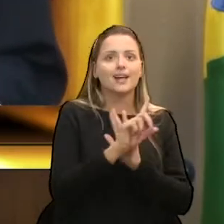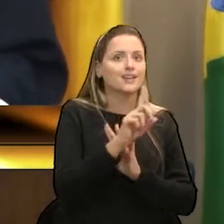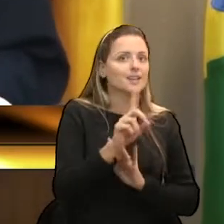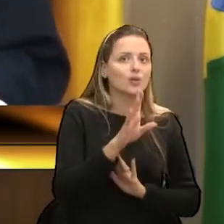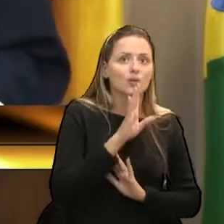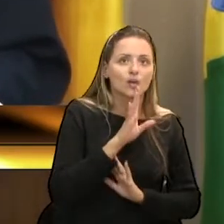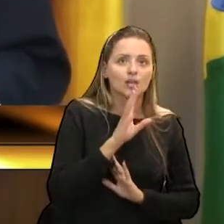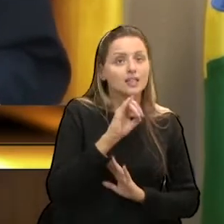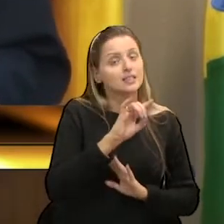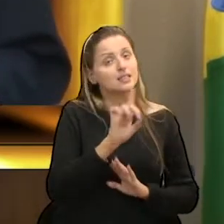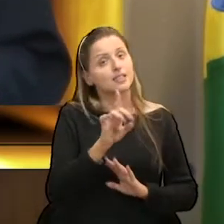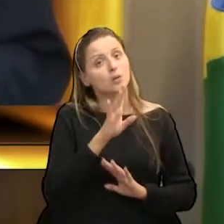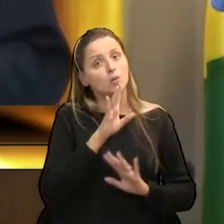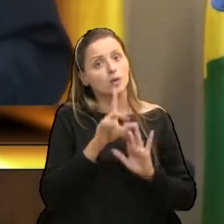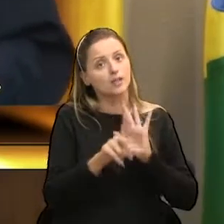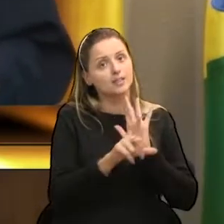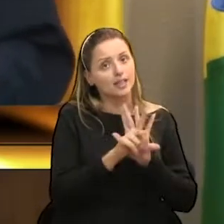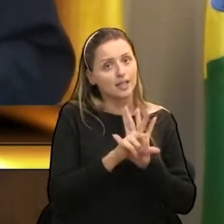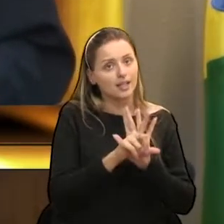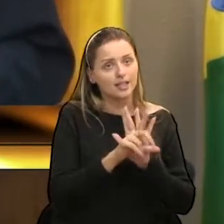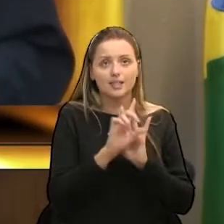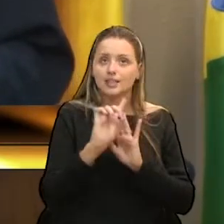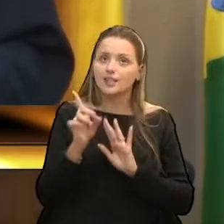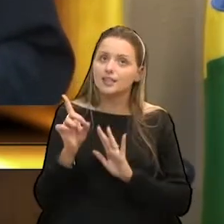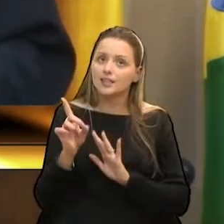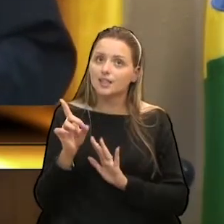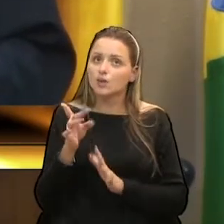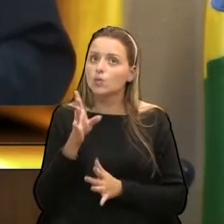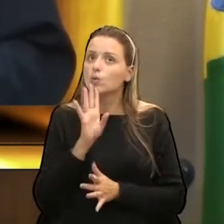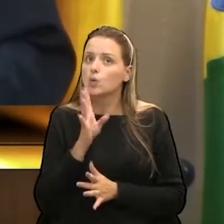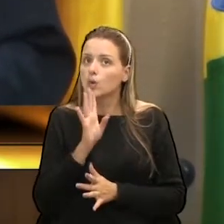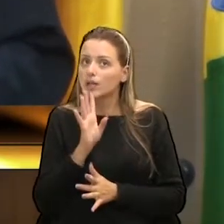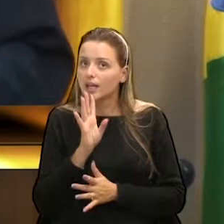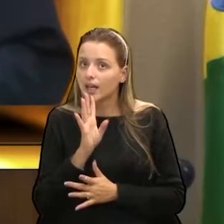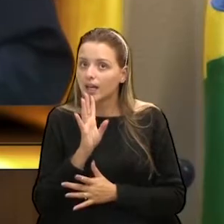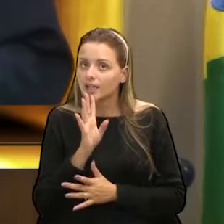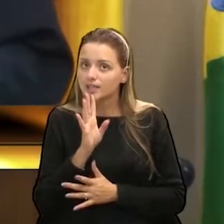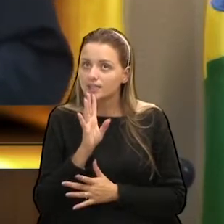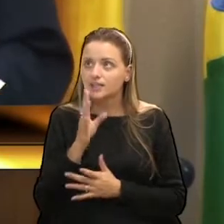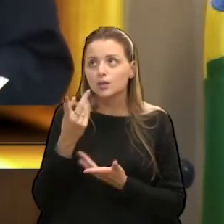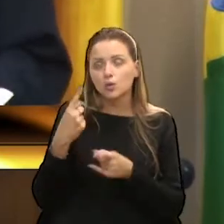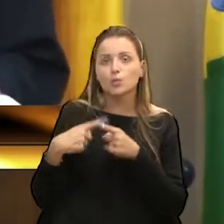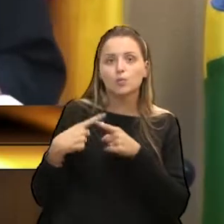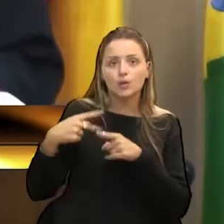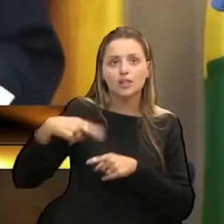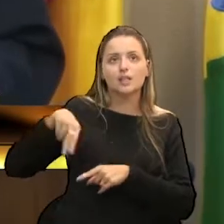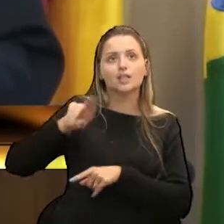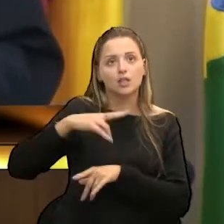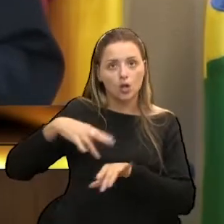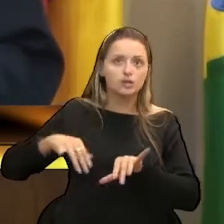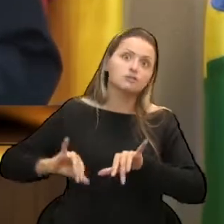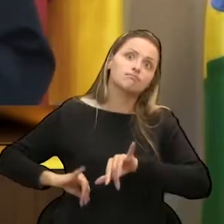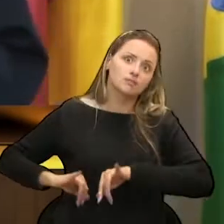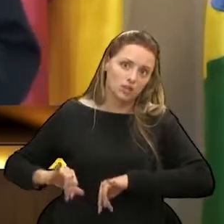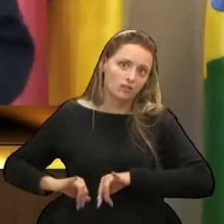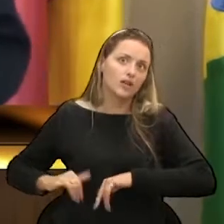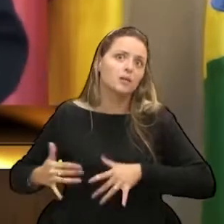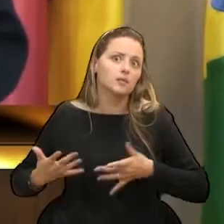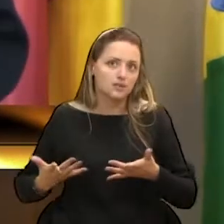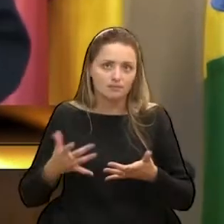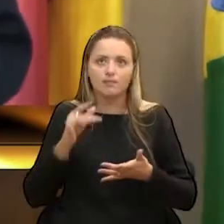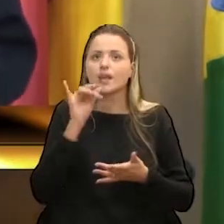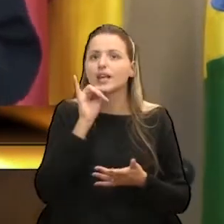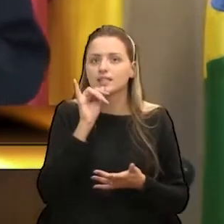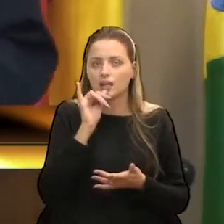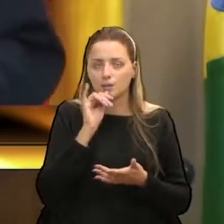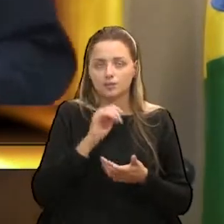Desconhecemos as leis, desconhecemos a causa do nosso sofrimento. Por exemplo,